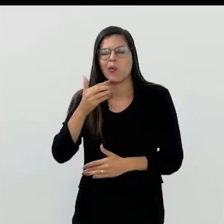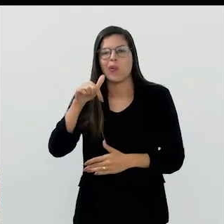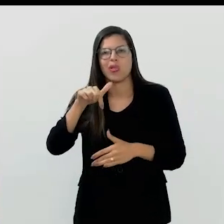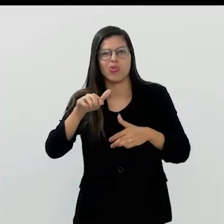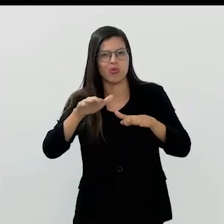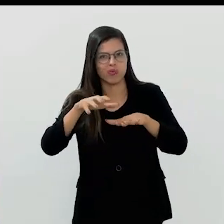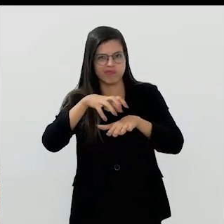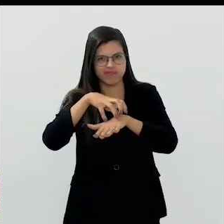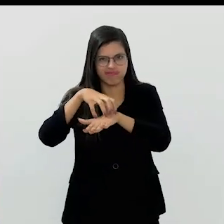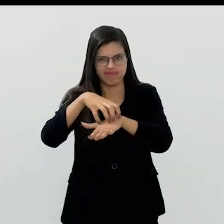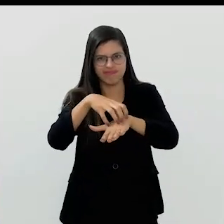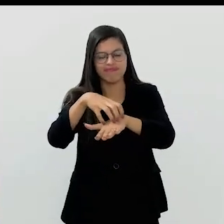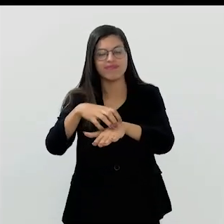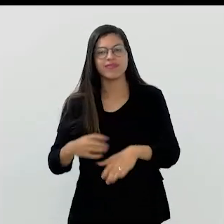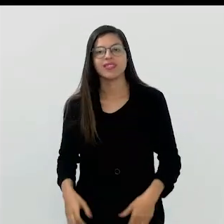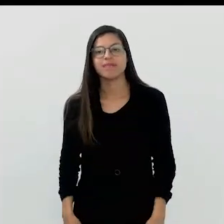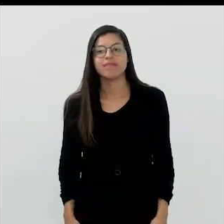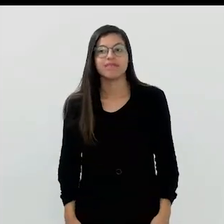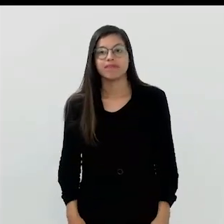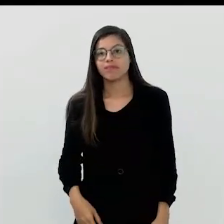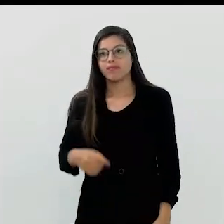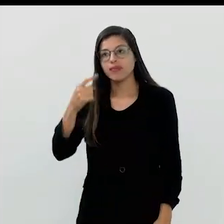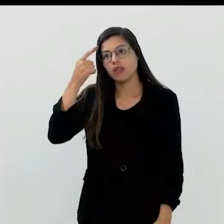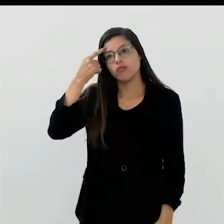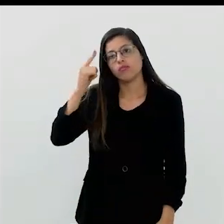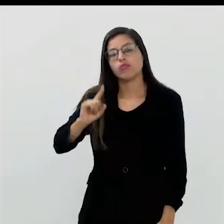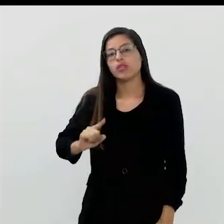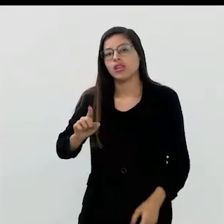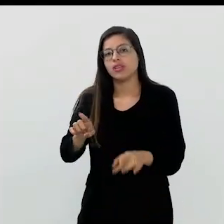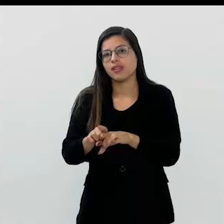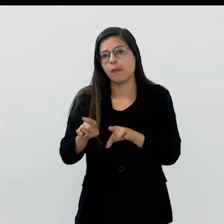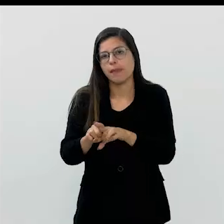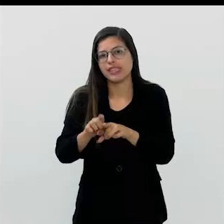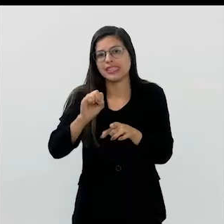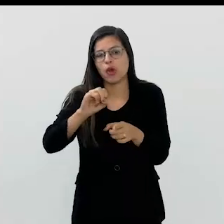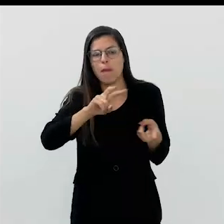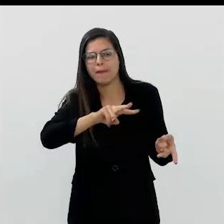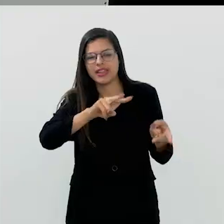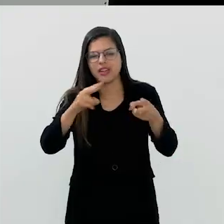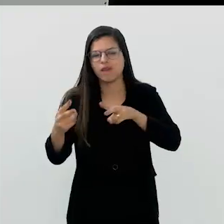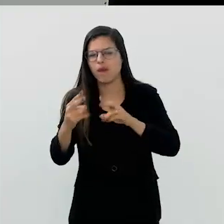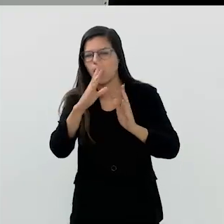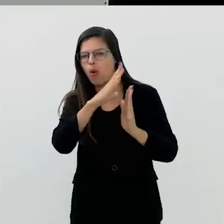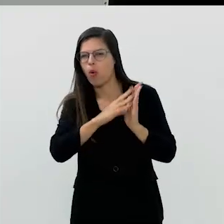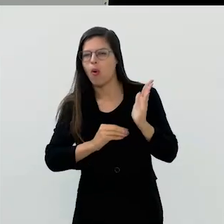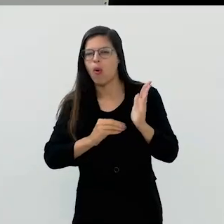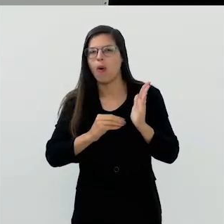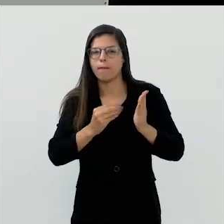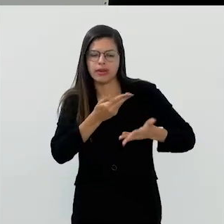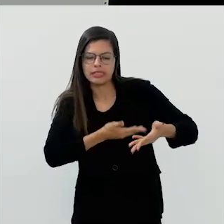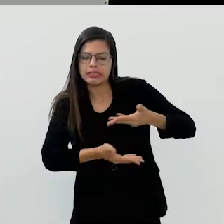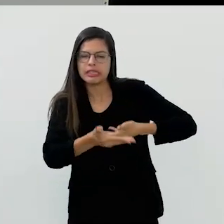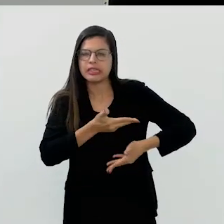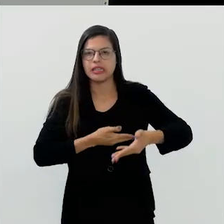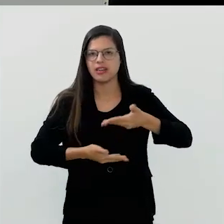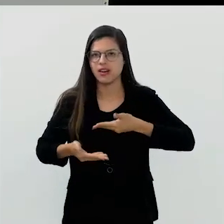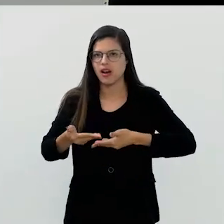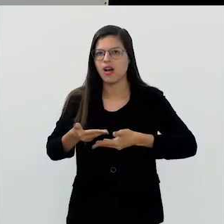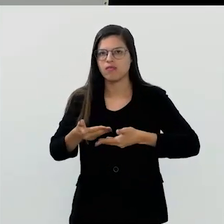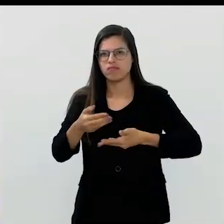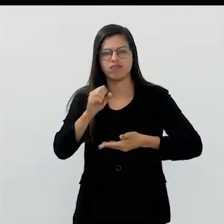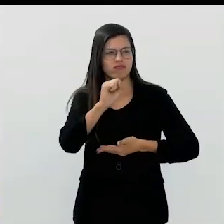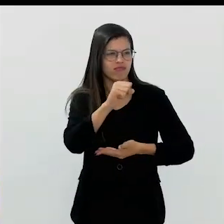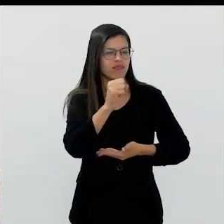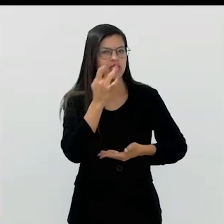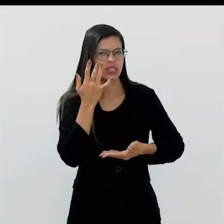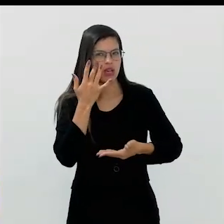Isso. Eu não sei se é um intercâmbio de lá para cá também, né? Porque lá sempre foi assim, né? Tinha técnica de iluminação. Eu acho que tem um pouco disso. Sabe